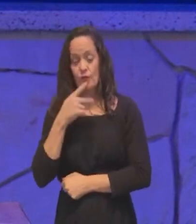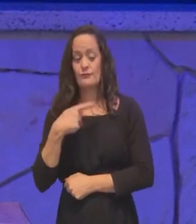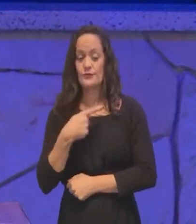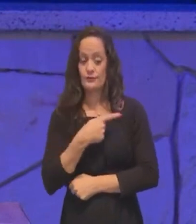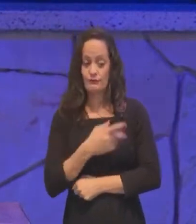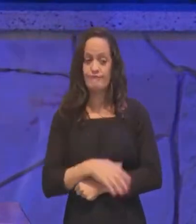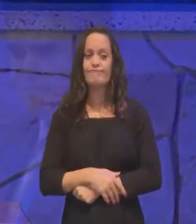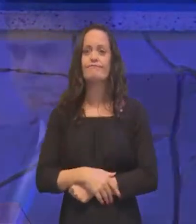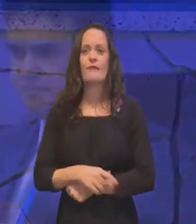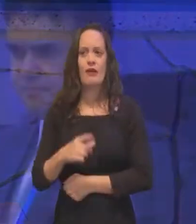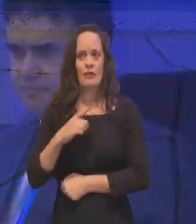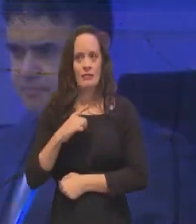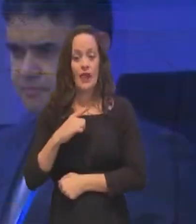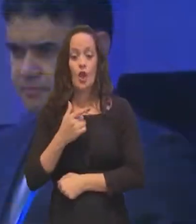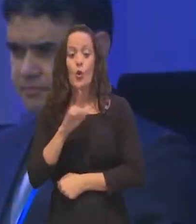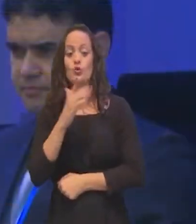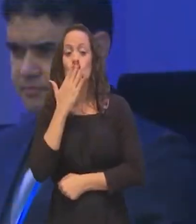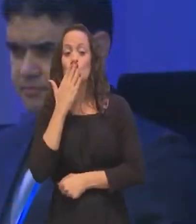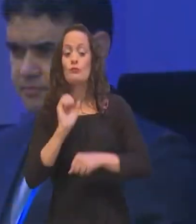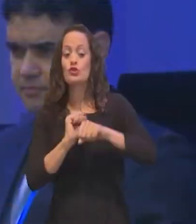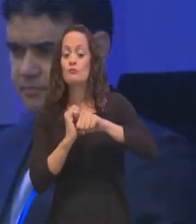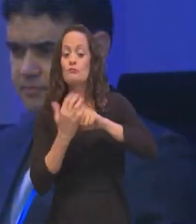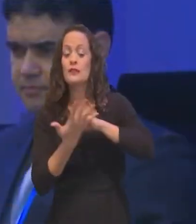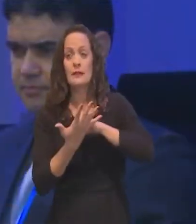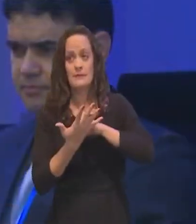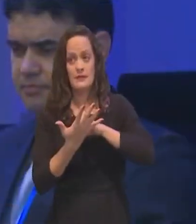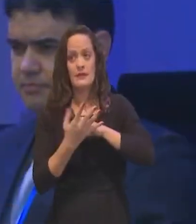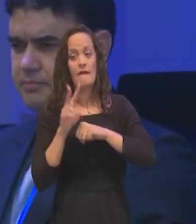Existem outras pandemias que estão previstas para virem.